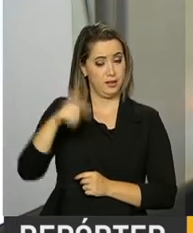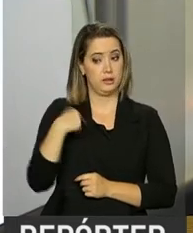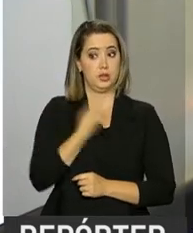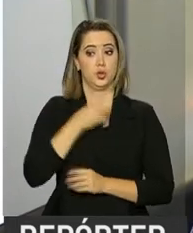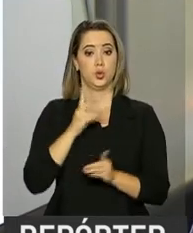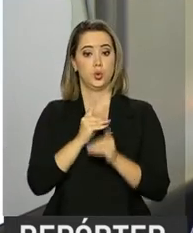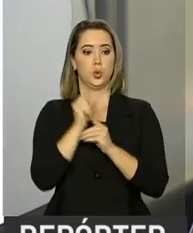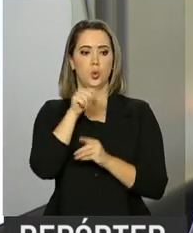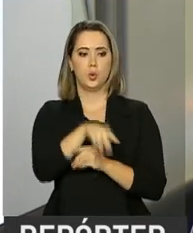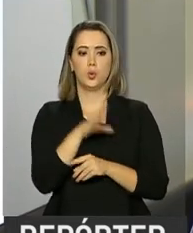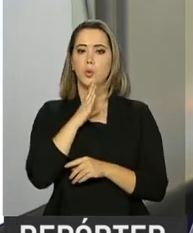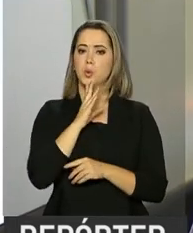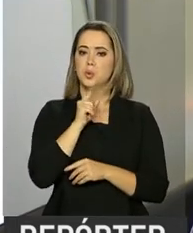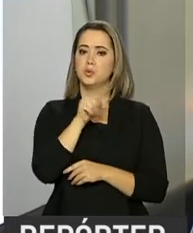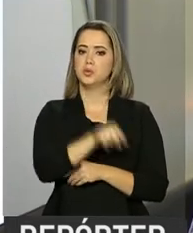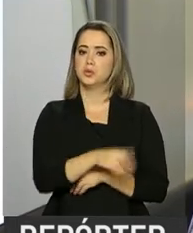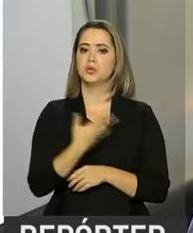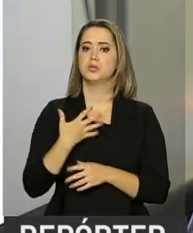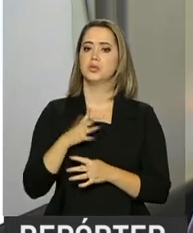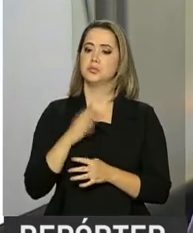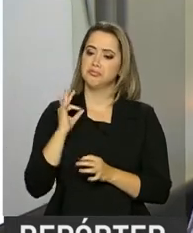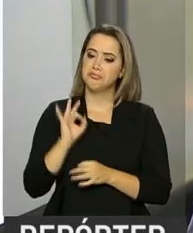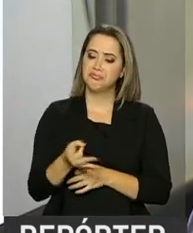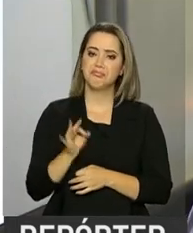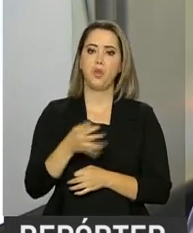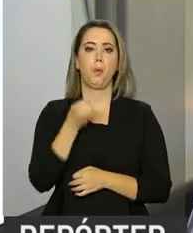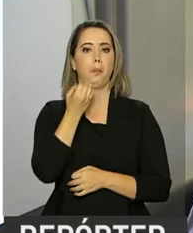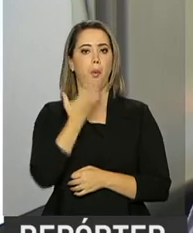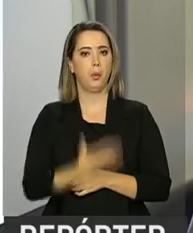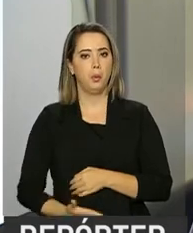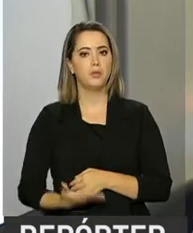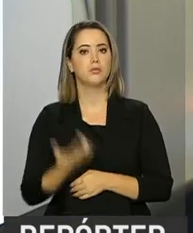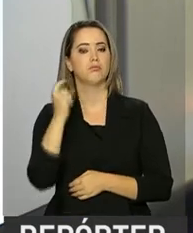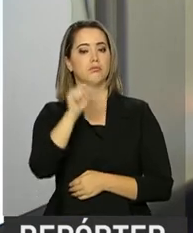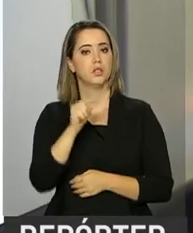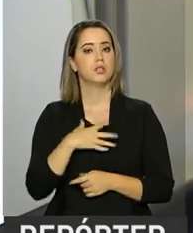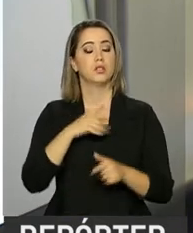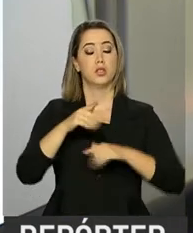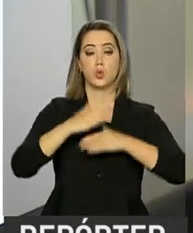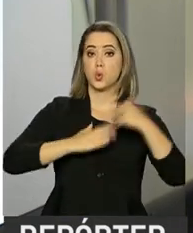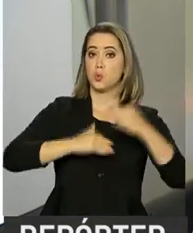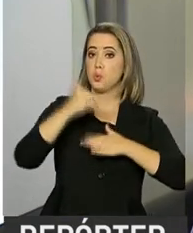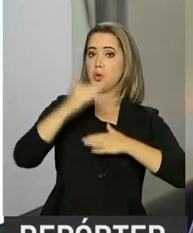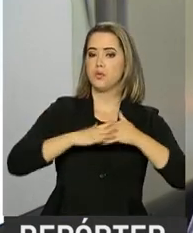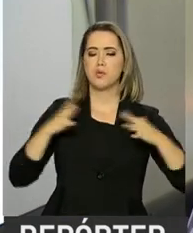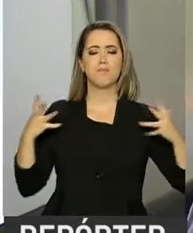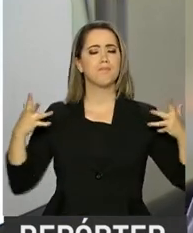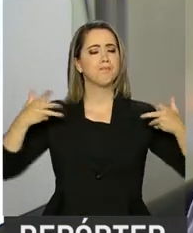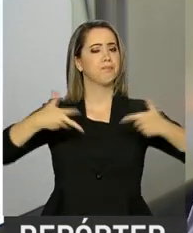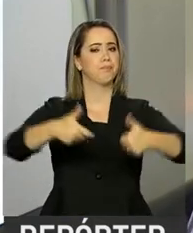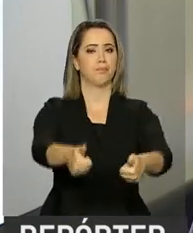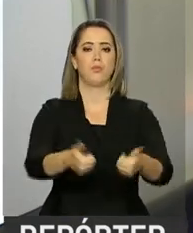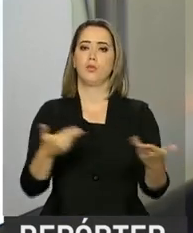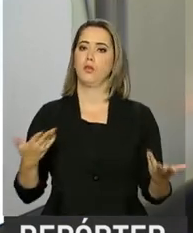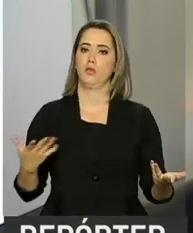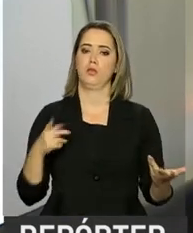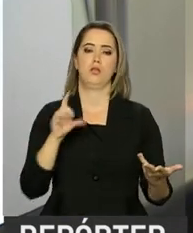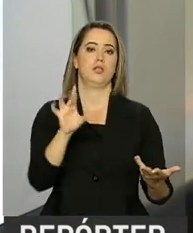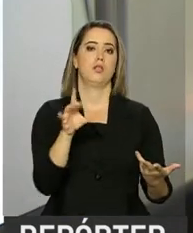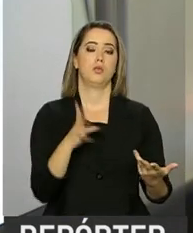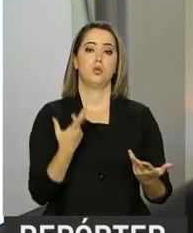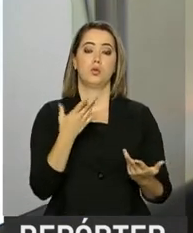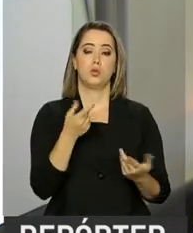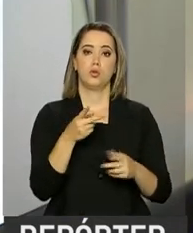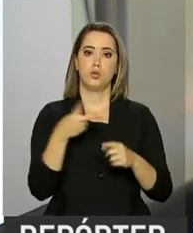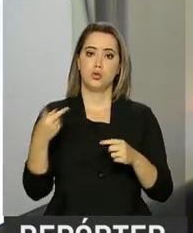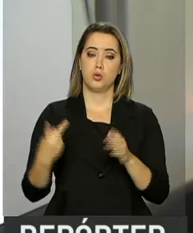que a gente vê conheceu a gente ficou da qualidade dos profissionais a qualidade da equipe não apenas da